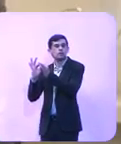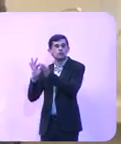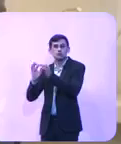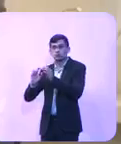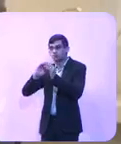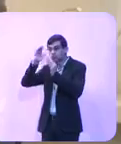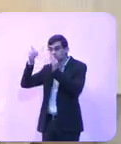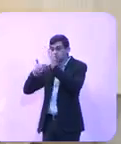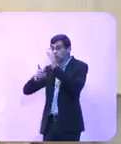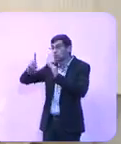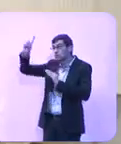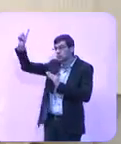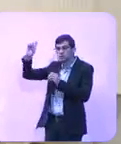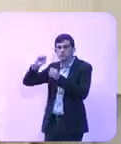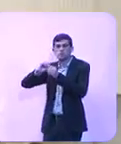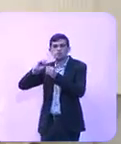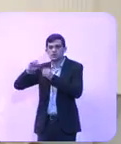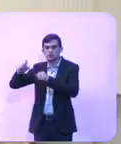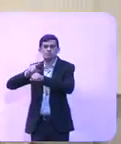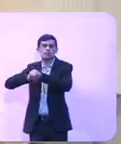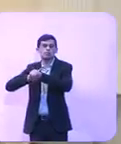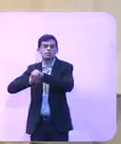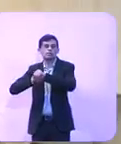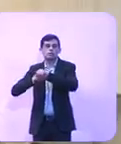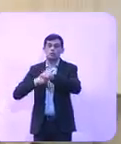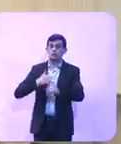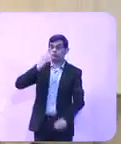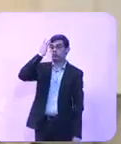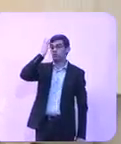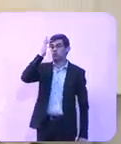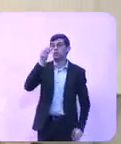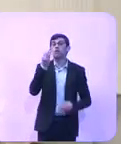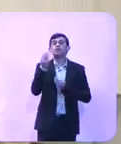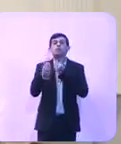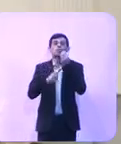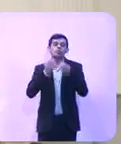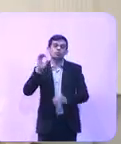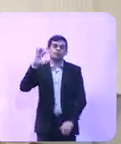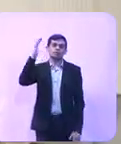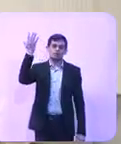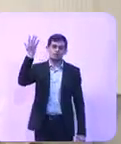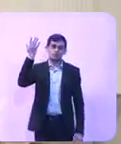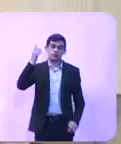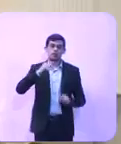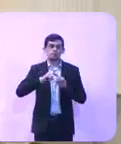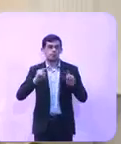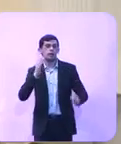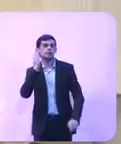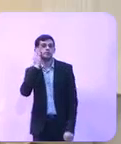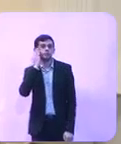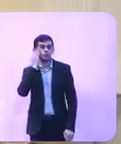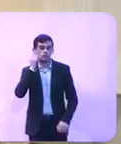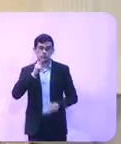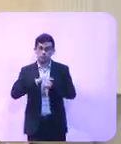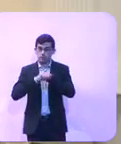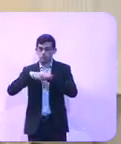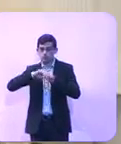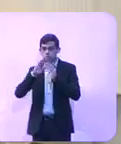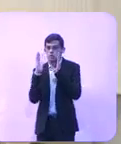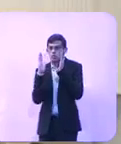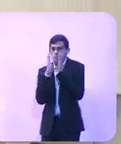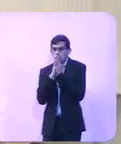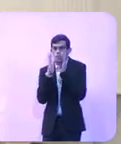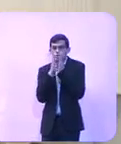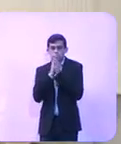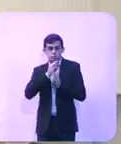obra do Senhor. Eu não sei como é que funciona, mas eu sei que quando a gente ora por missões,